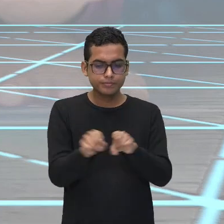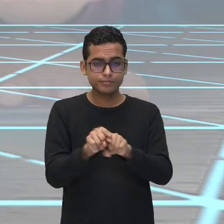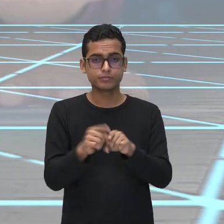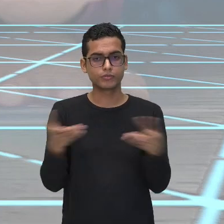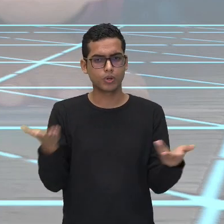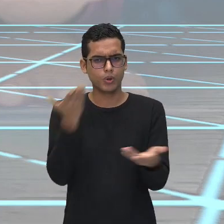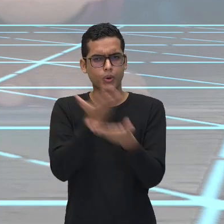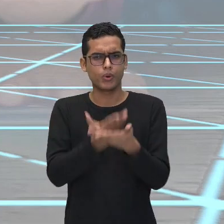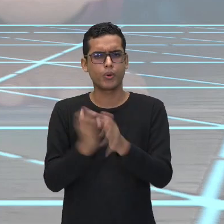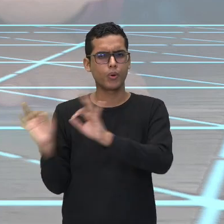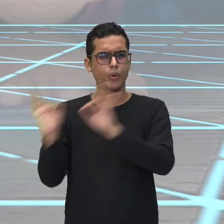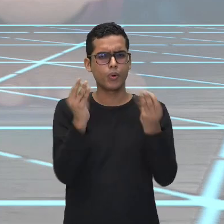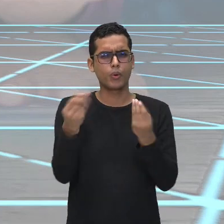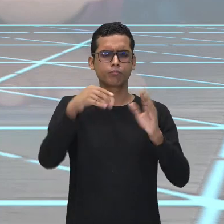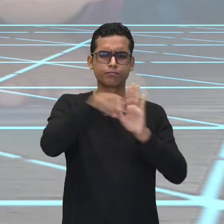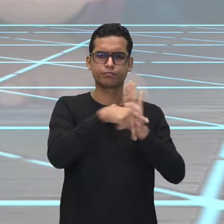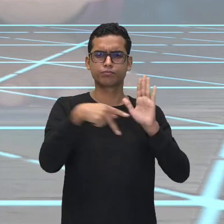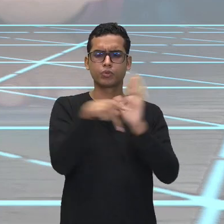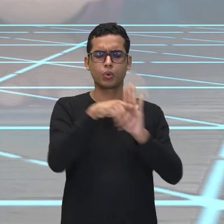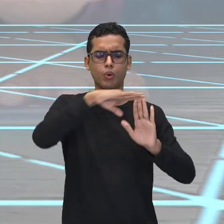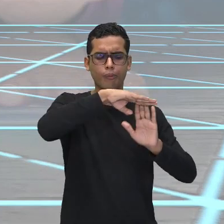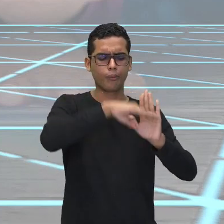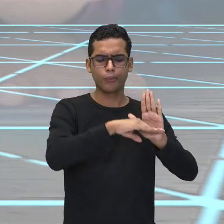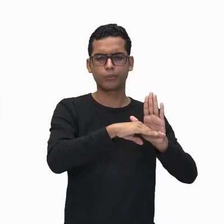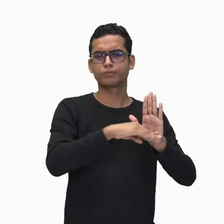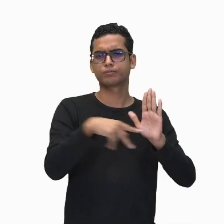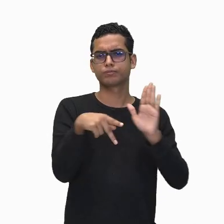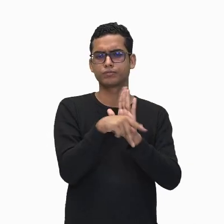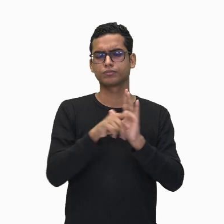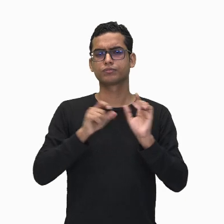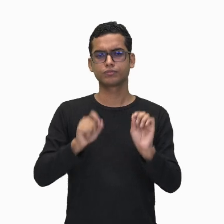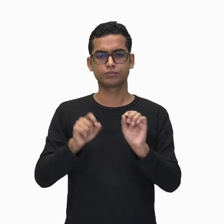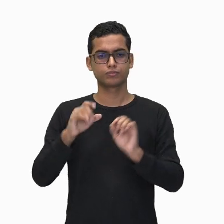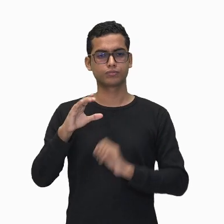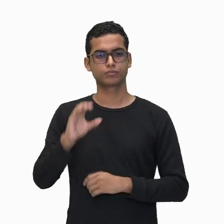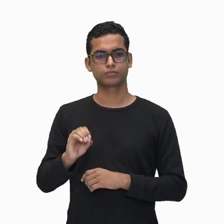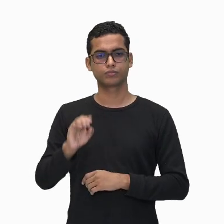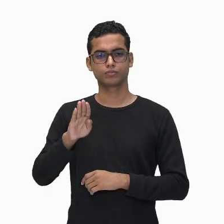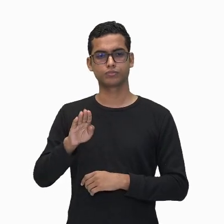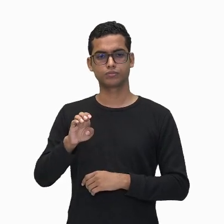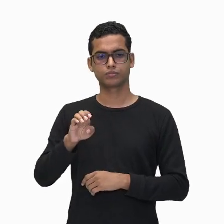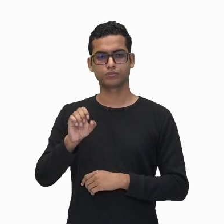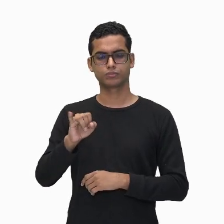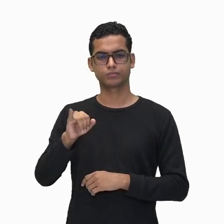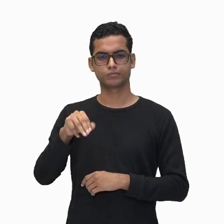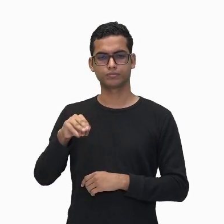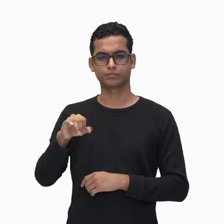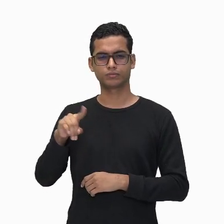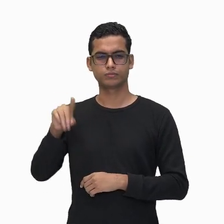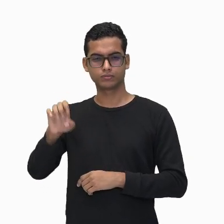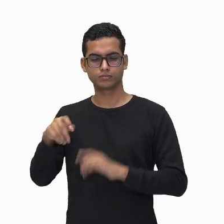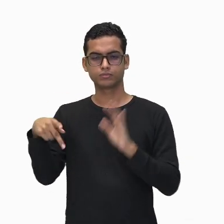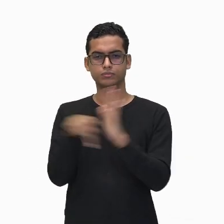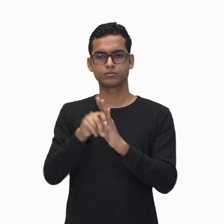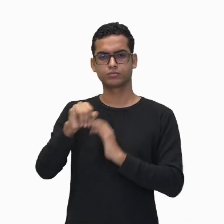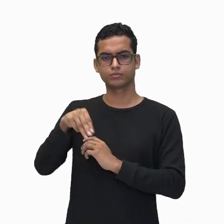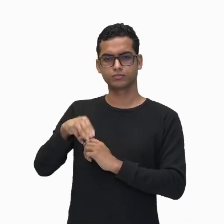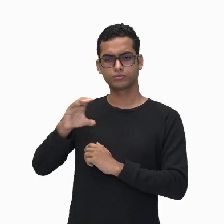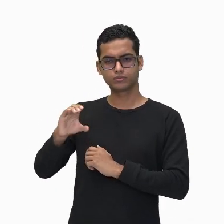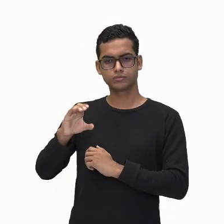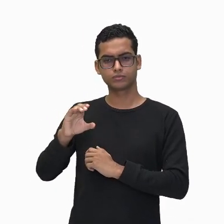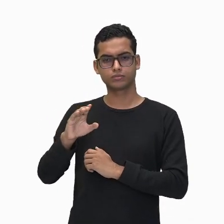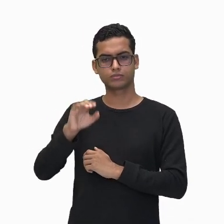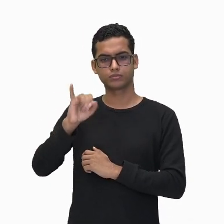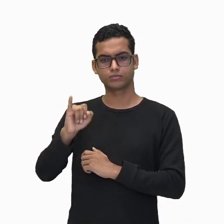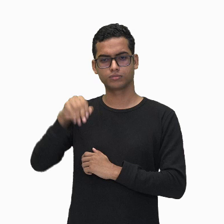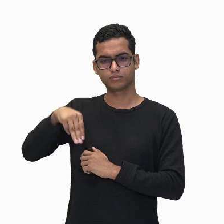pode classificar esses graus de obesidade no indivíduo? Através do índice de massa corporal. Então, através do IMC,